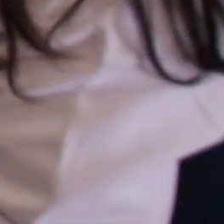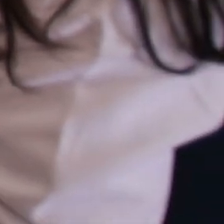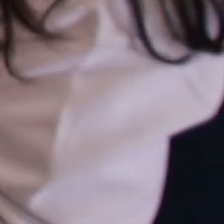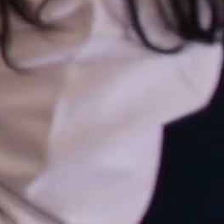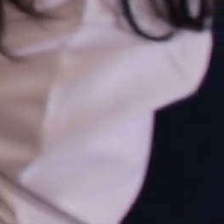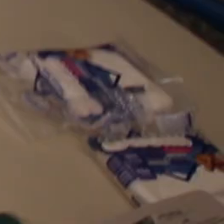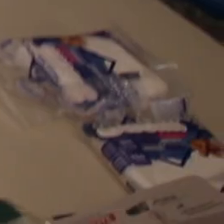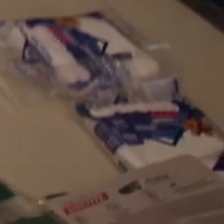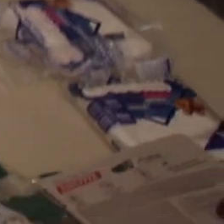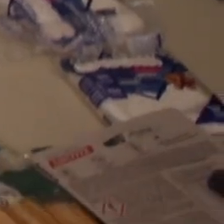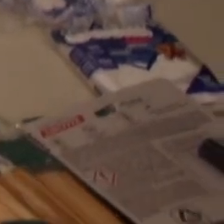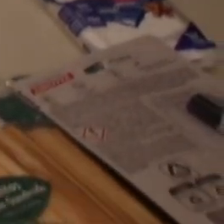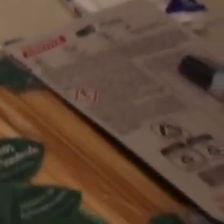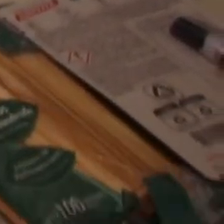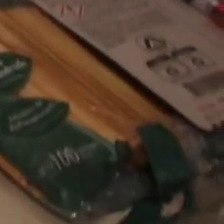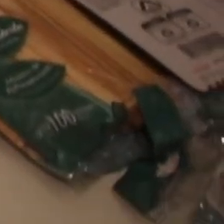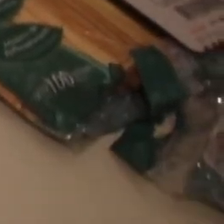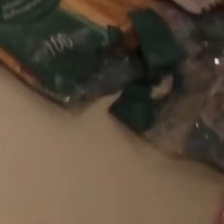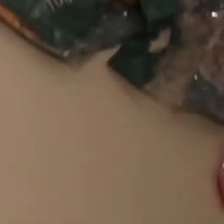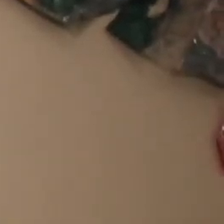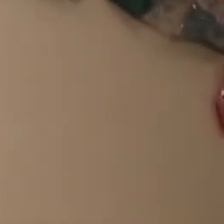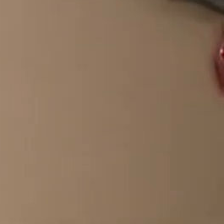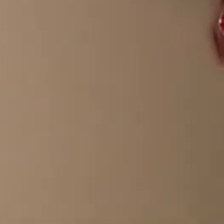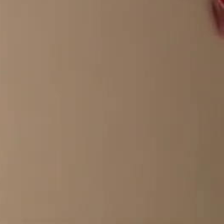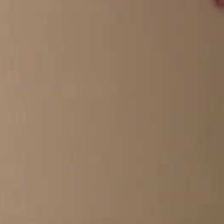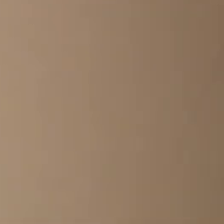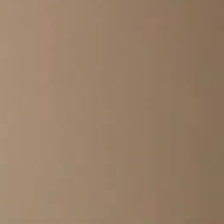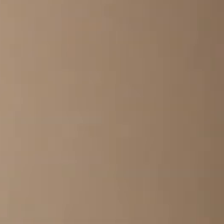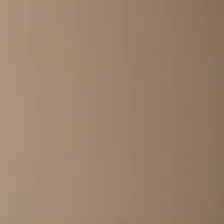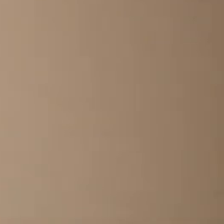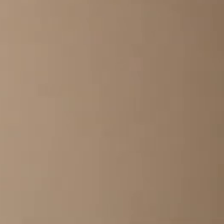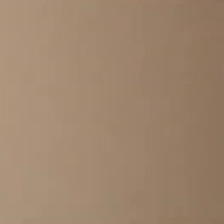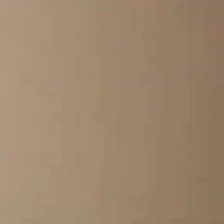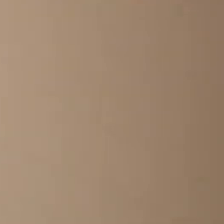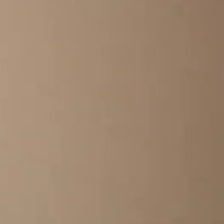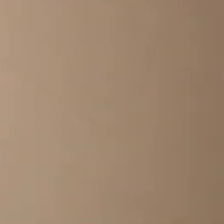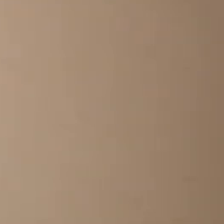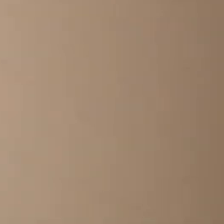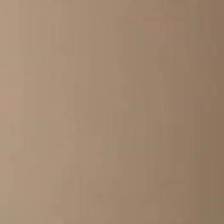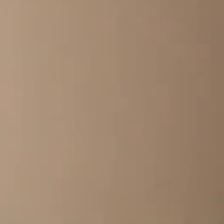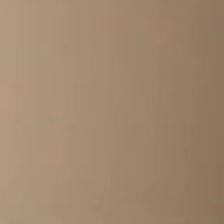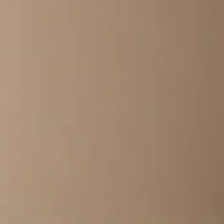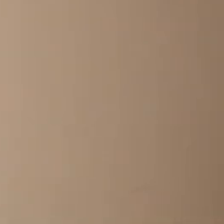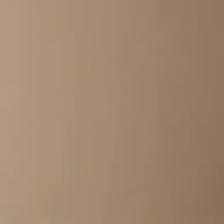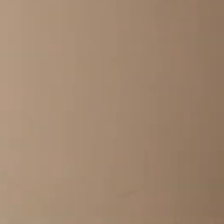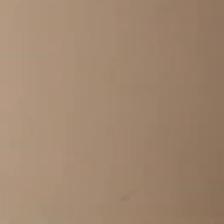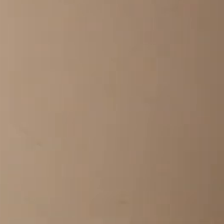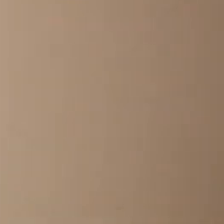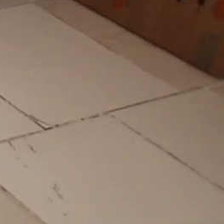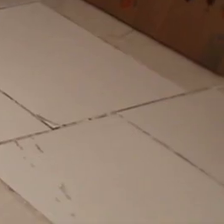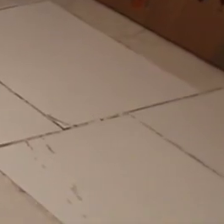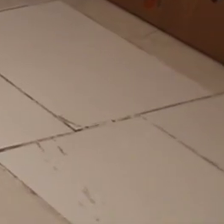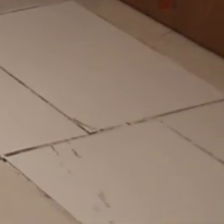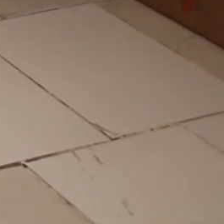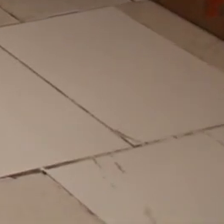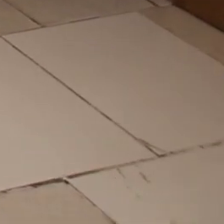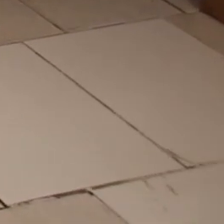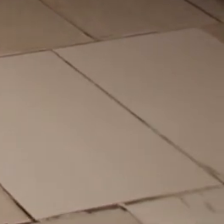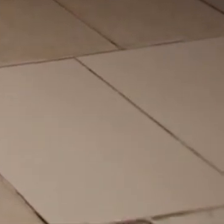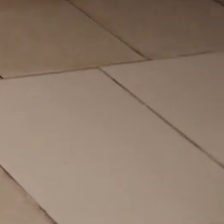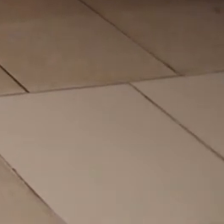essa adaptação. Então é muito importante e é muito gratificante a gente ver esse resgate, né? Porque além das